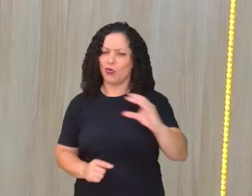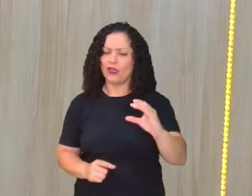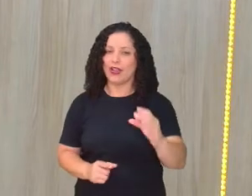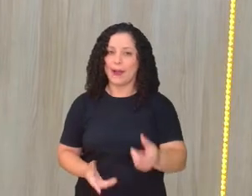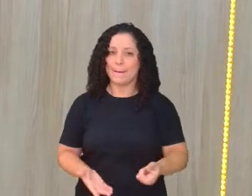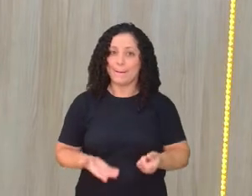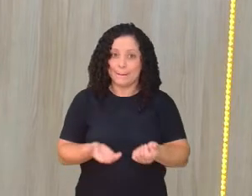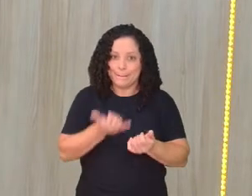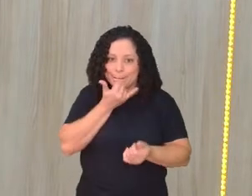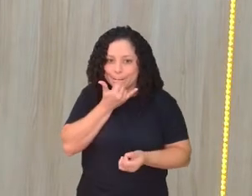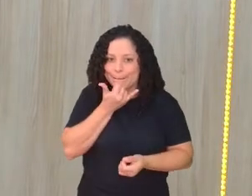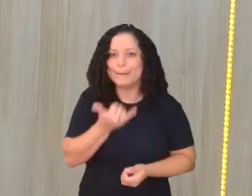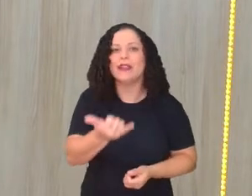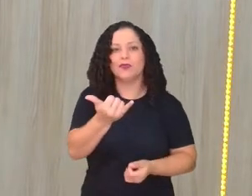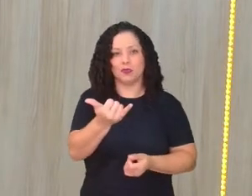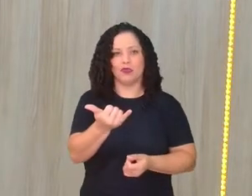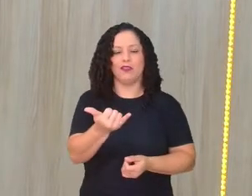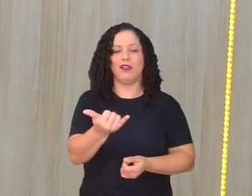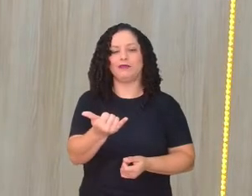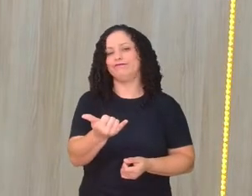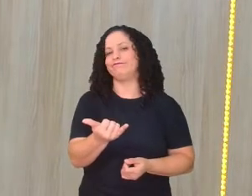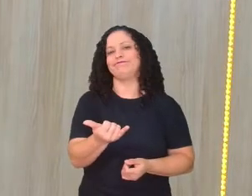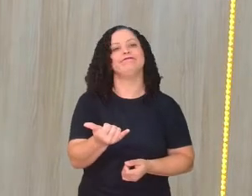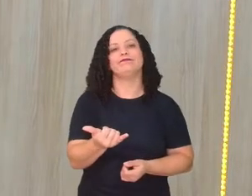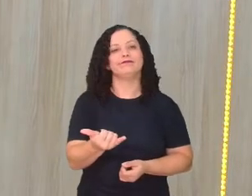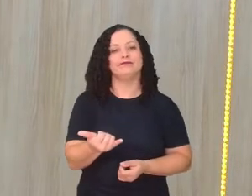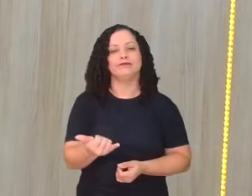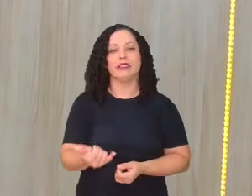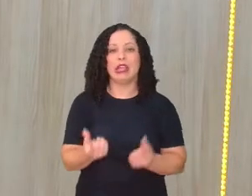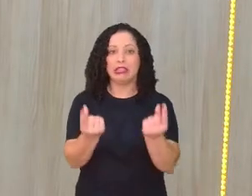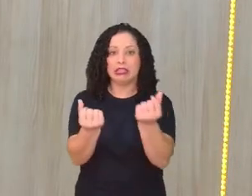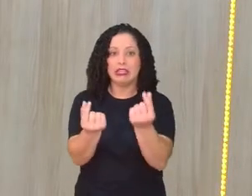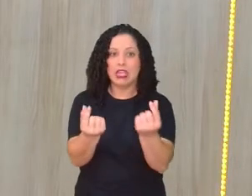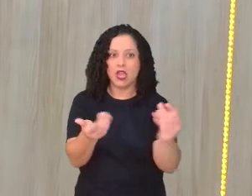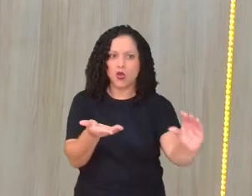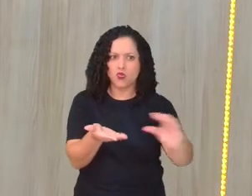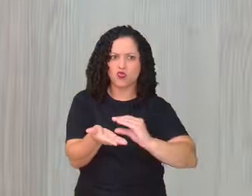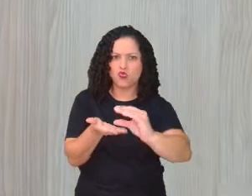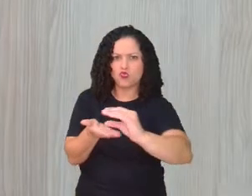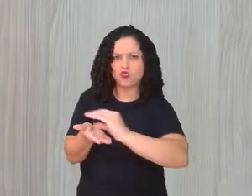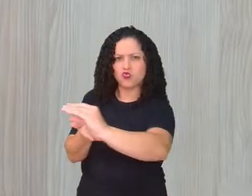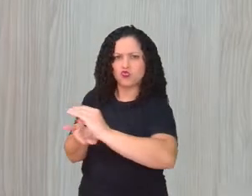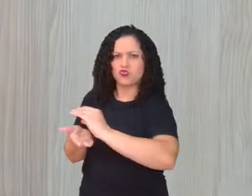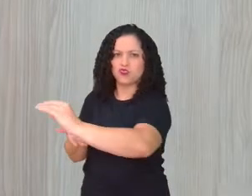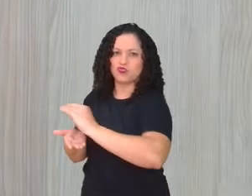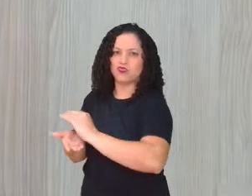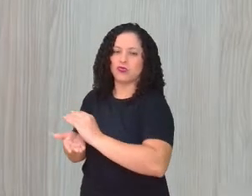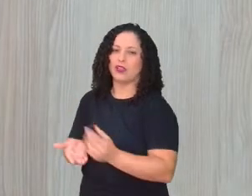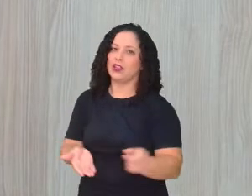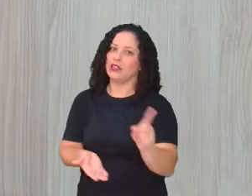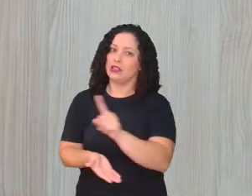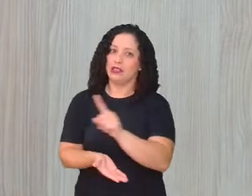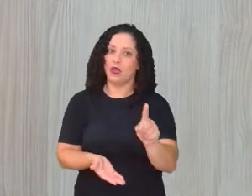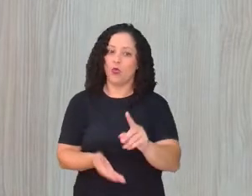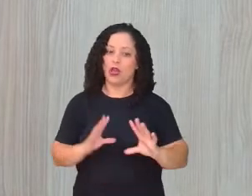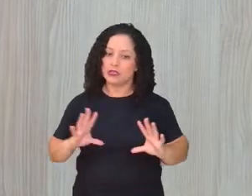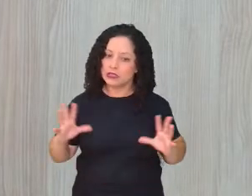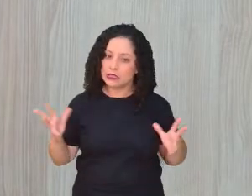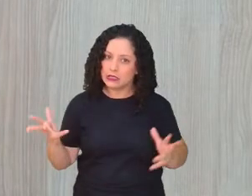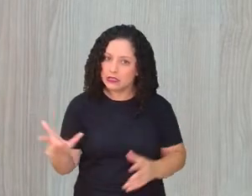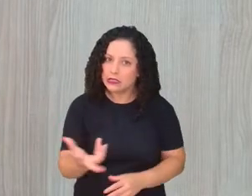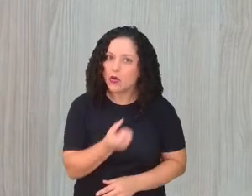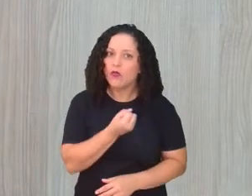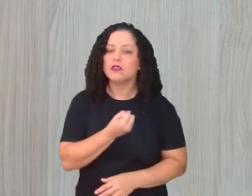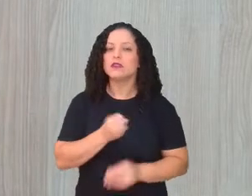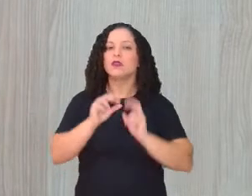os pecados, né, dos fiéis, ok? Então A veja, salvação era exatamente, praticada em vida e pela fé, e né? pela fé,